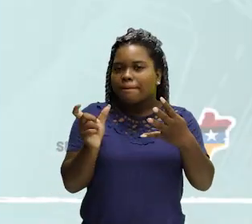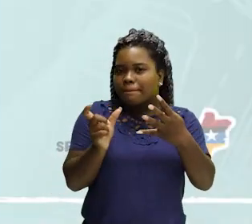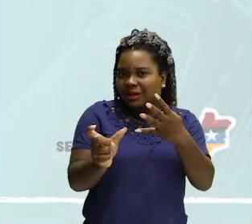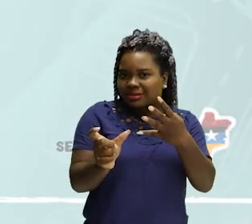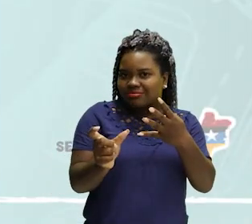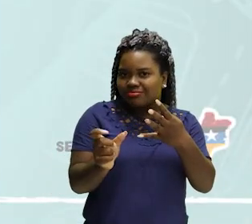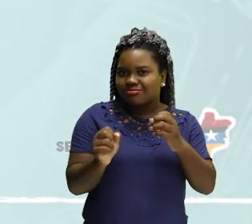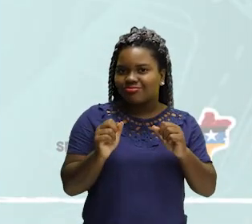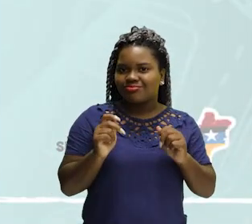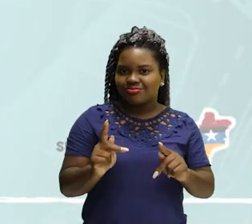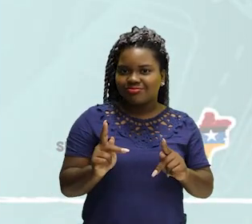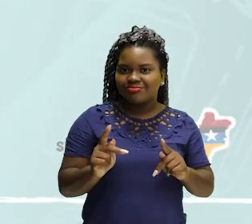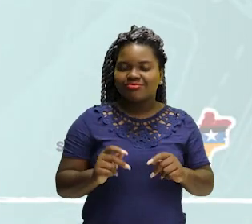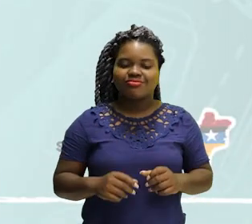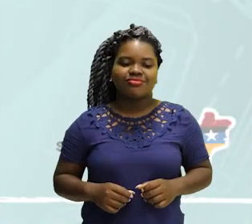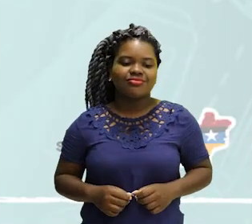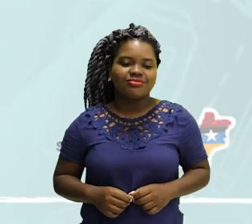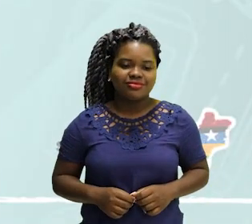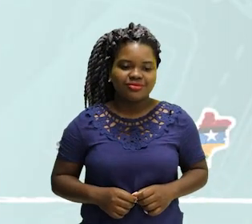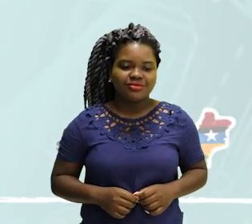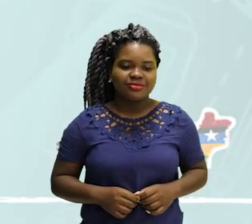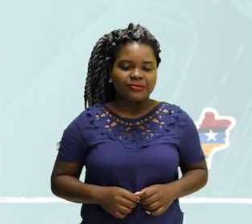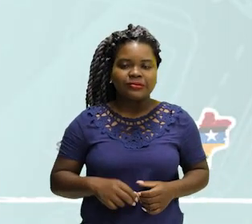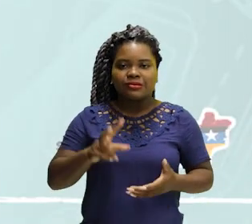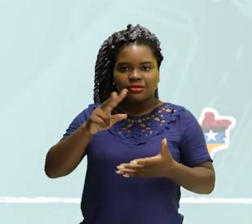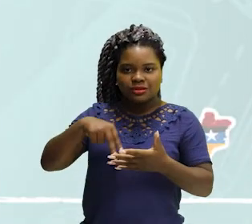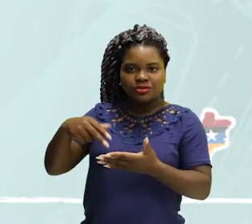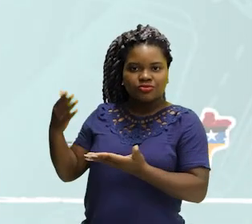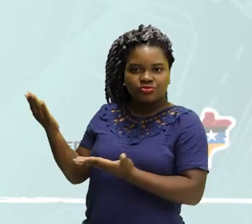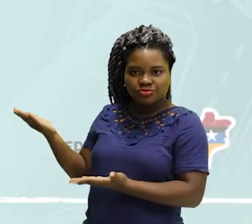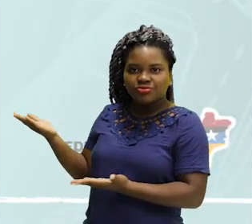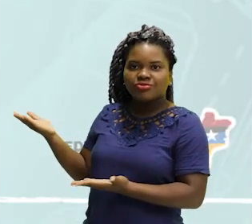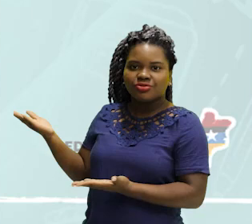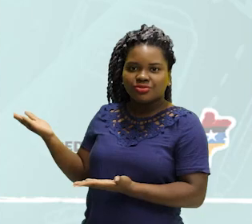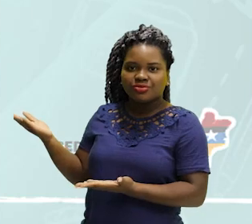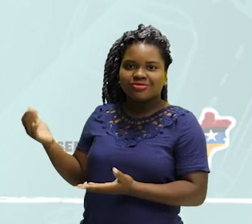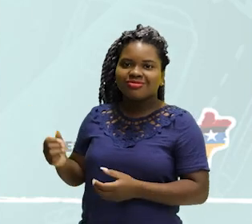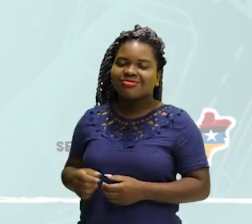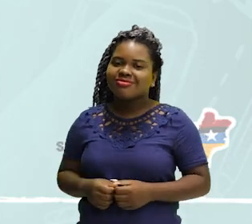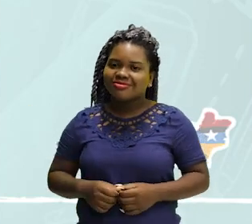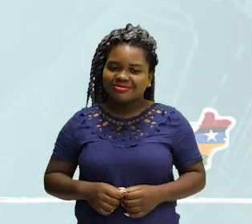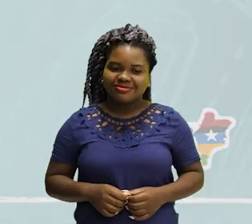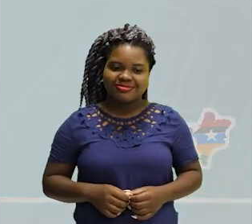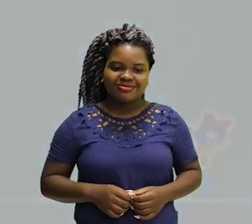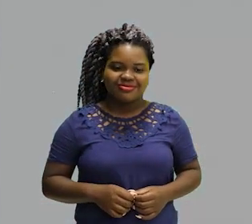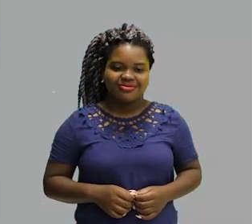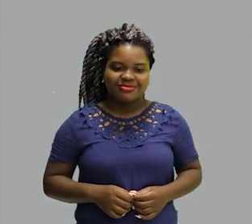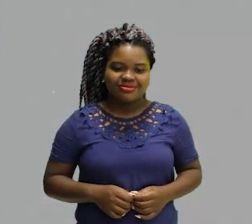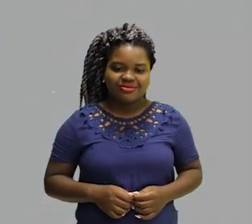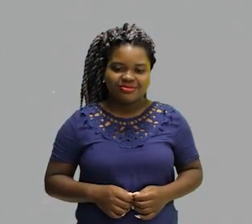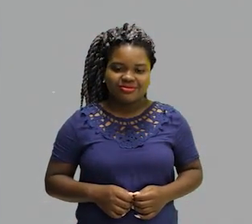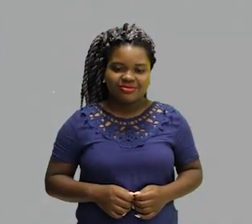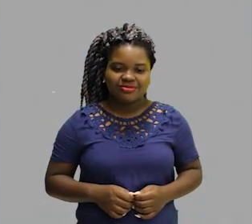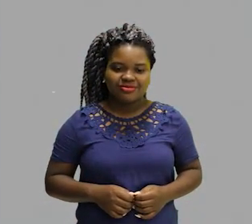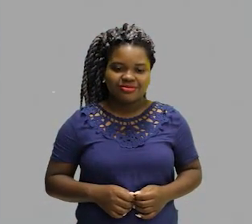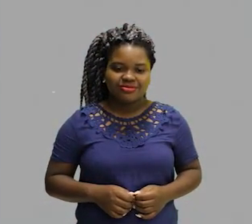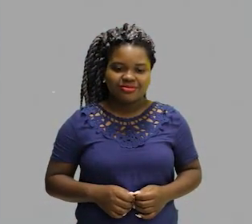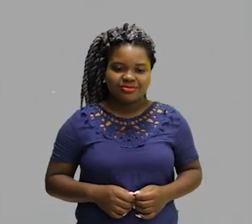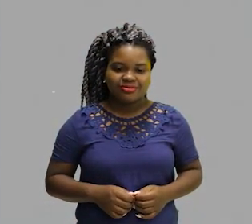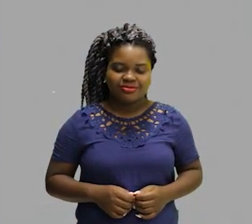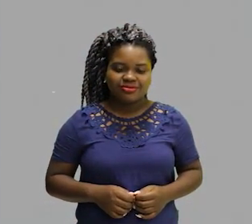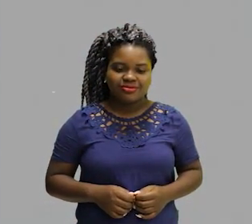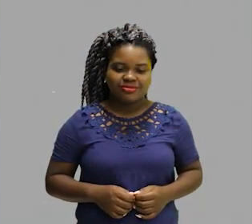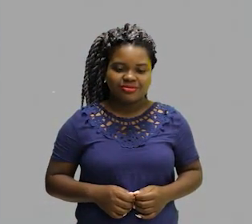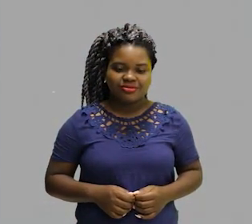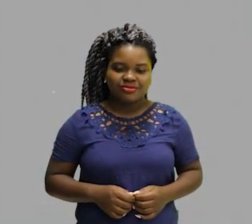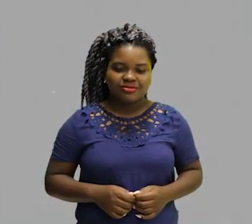Essa poesia foi criada, né? Eu acho que eu falei isso já, né? O seu valor foi, no entanto, inquestionável, fazendo com que o seu estudo seja